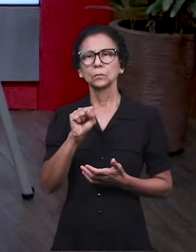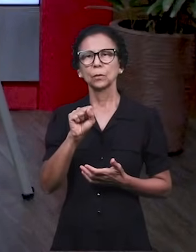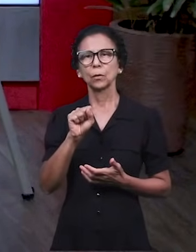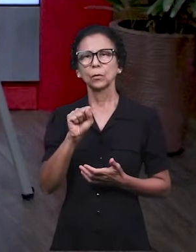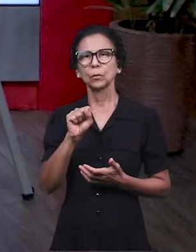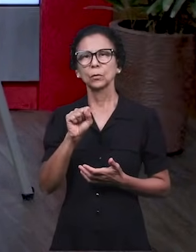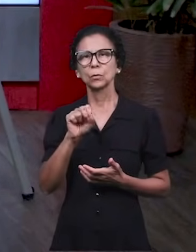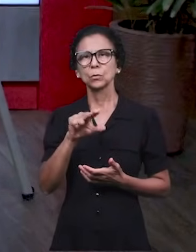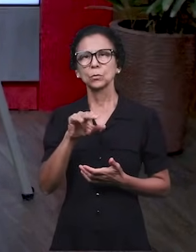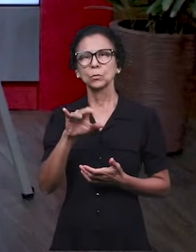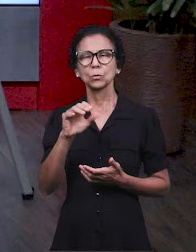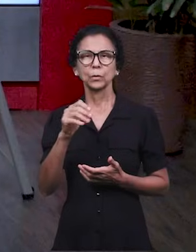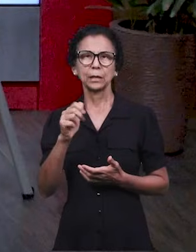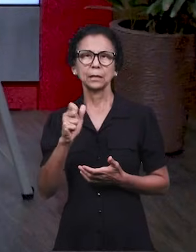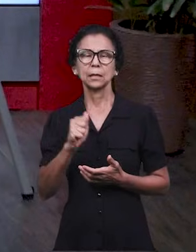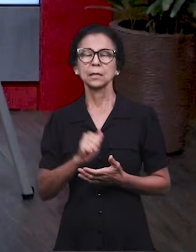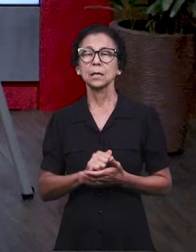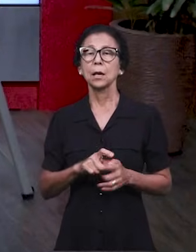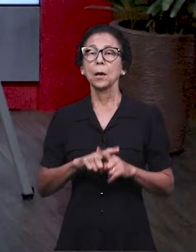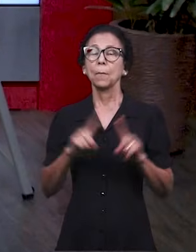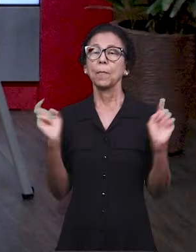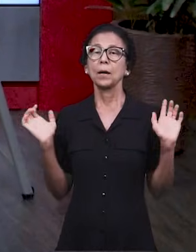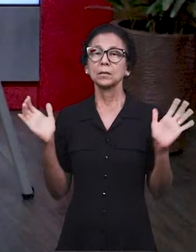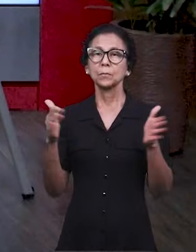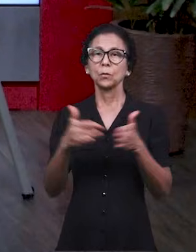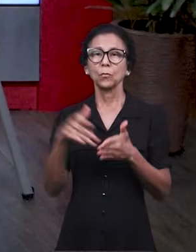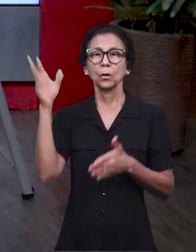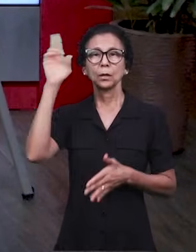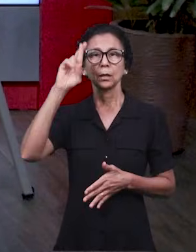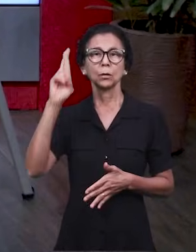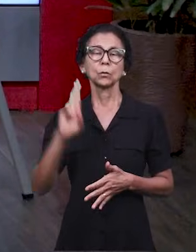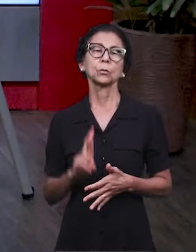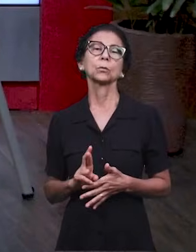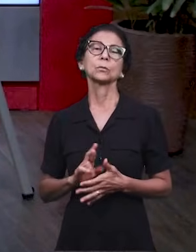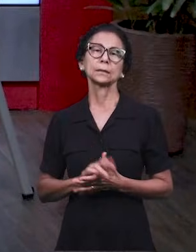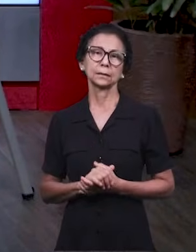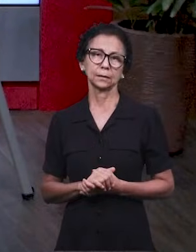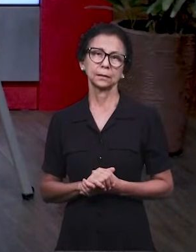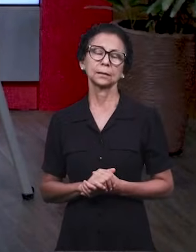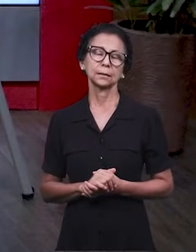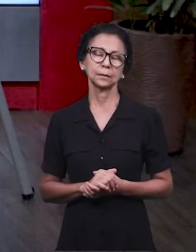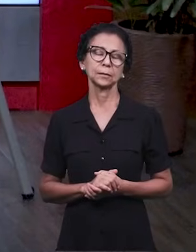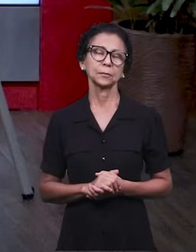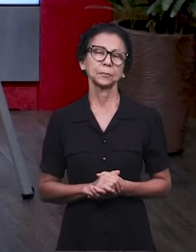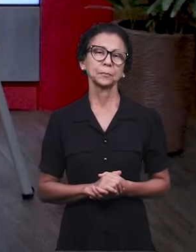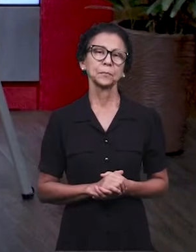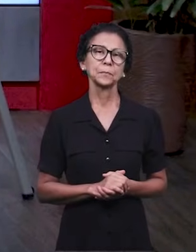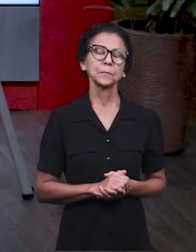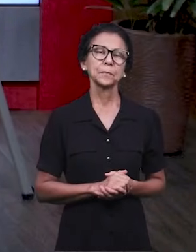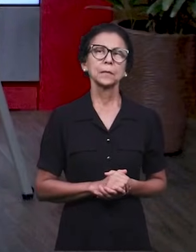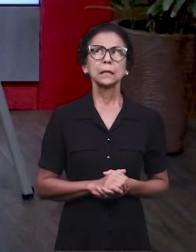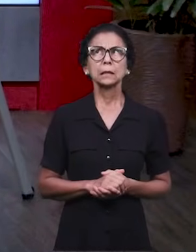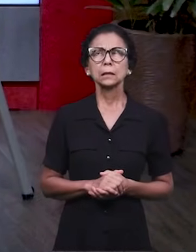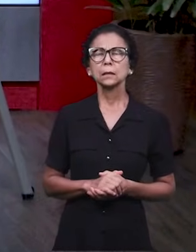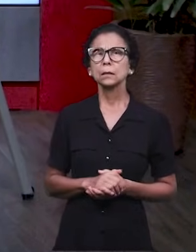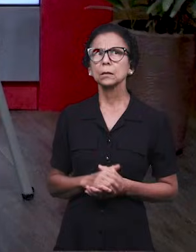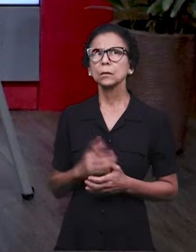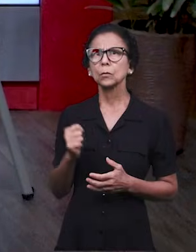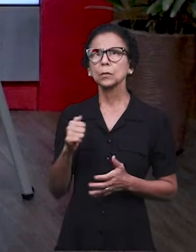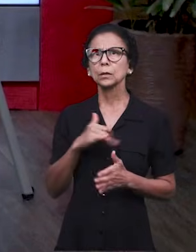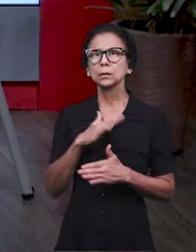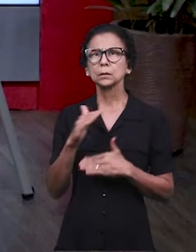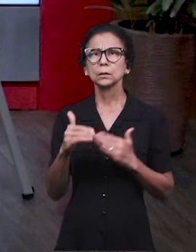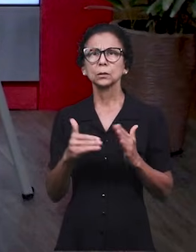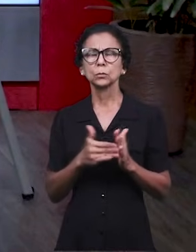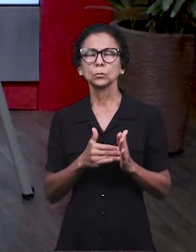de língua russa, os países da antiga União Soviética, e com quase todos os países, né,